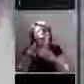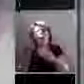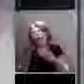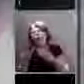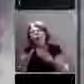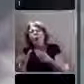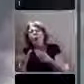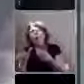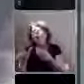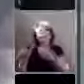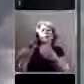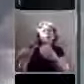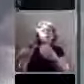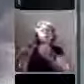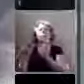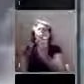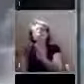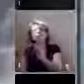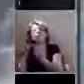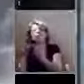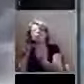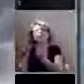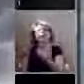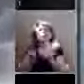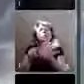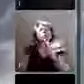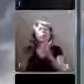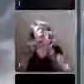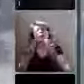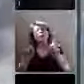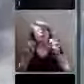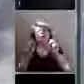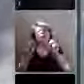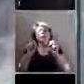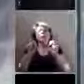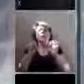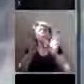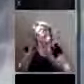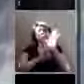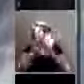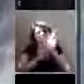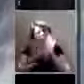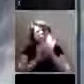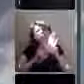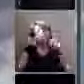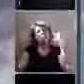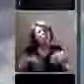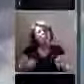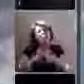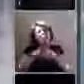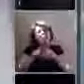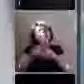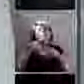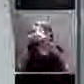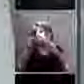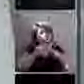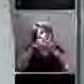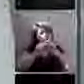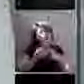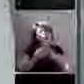elementos da mesma língua, não tendo como ser esclarecidos de modo satisfatório mediante equivalentes por tradução. Então, quer dizer, uma proposta